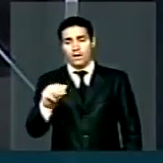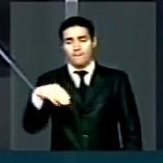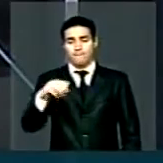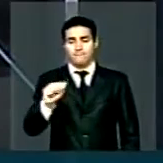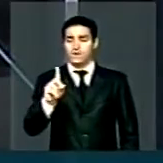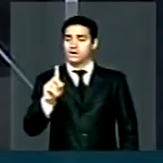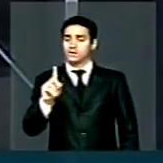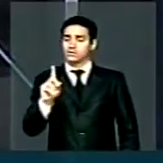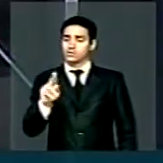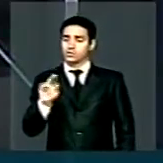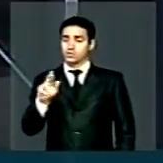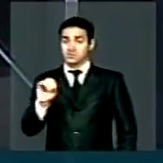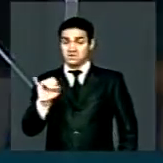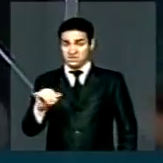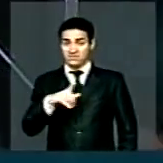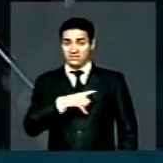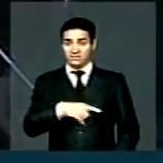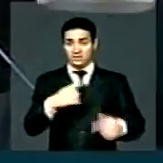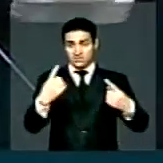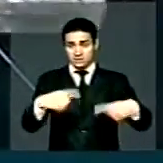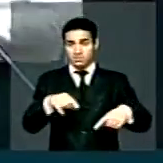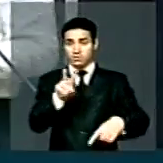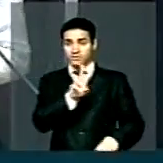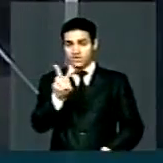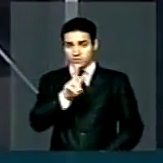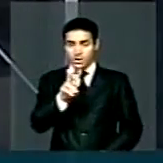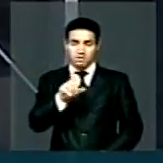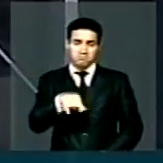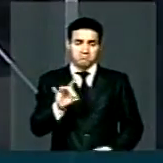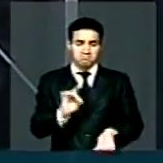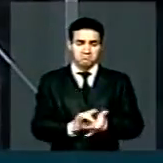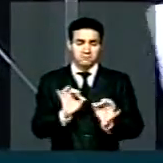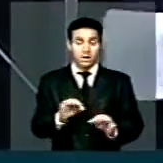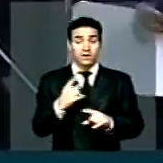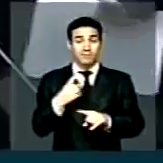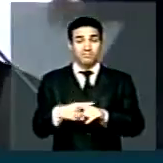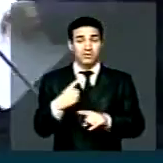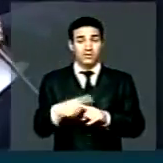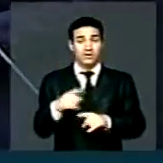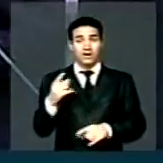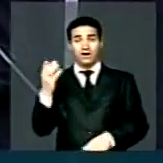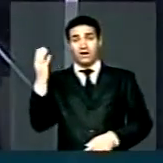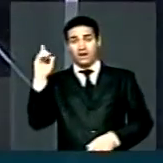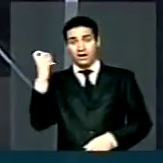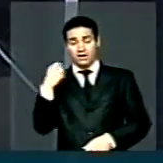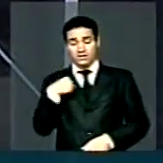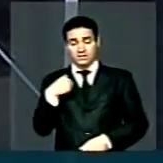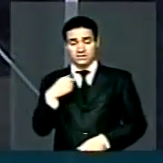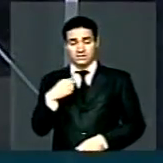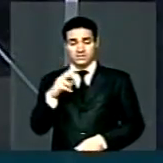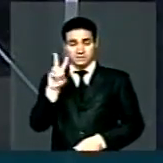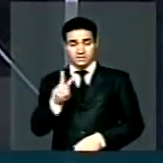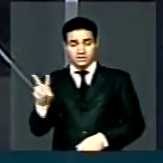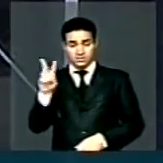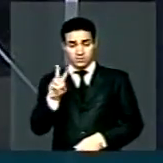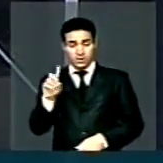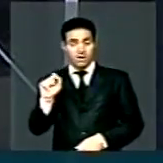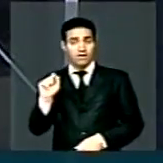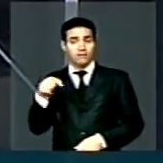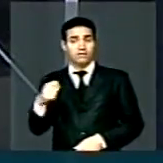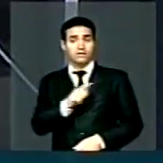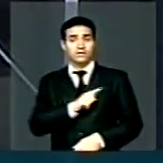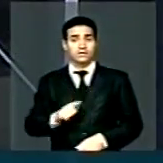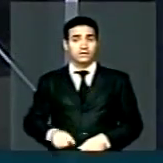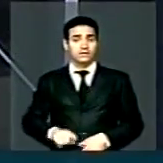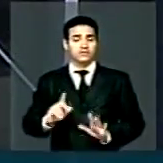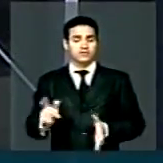uma disputa na Venezuela, ela é legítima, porque a Venezuela foi governada por títeres dos Estados Unidos